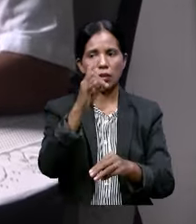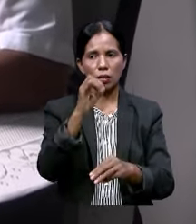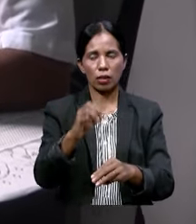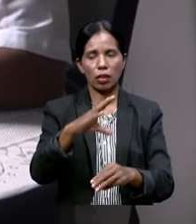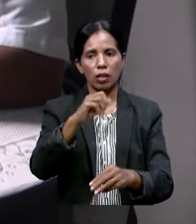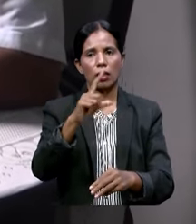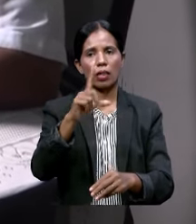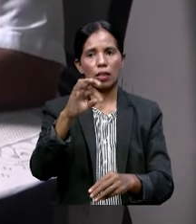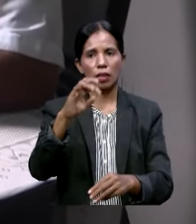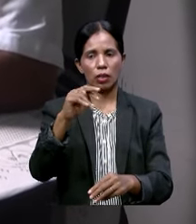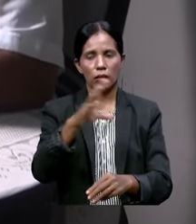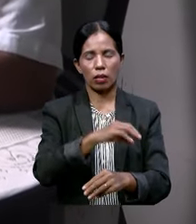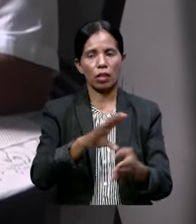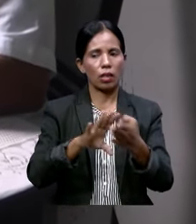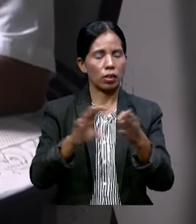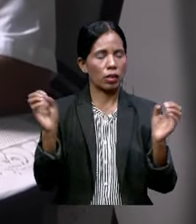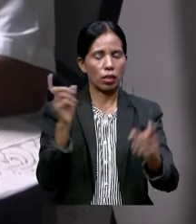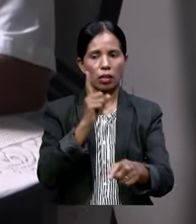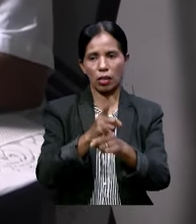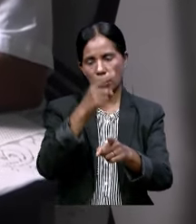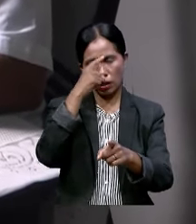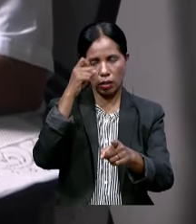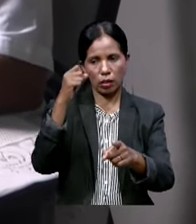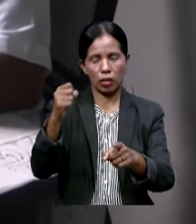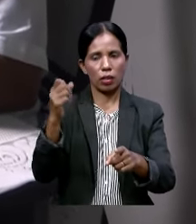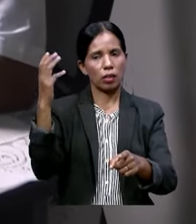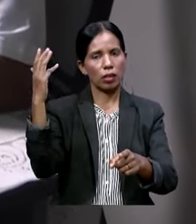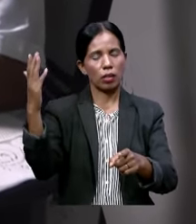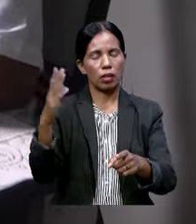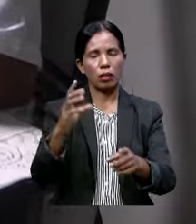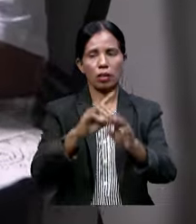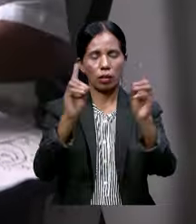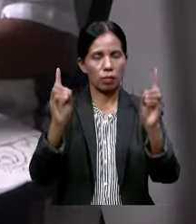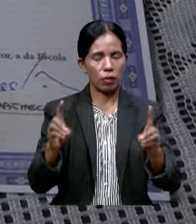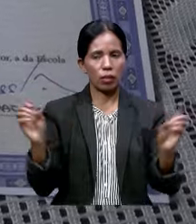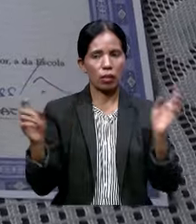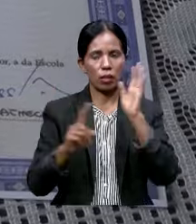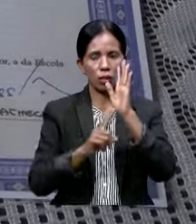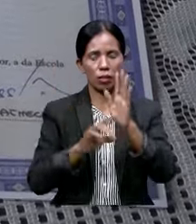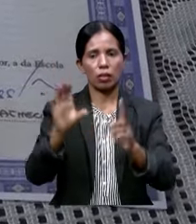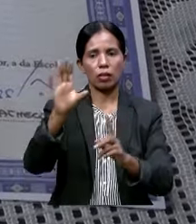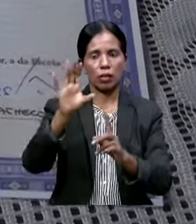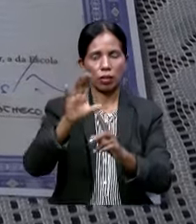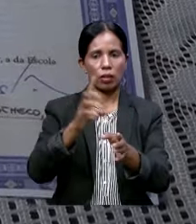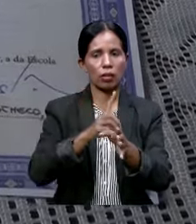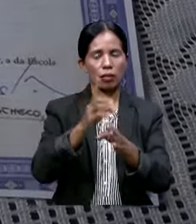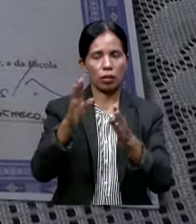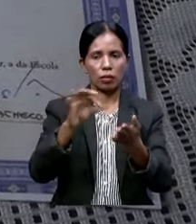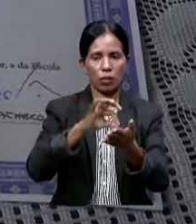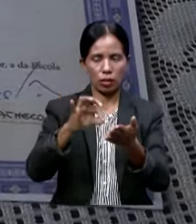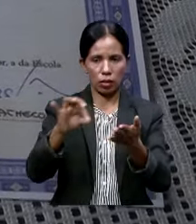Silva, considera depois o Nela Los, tamba blanco e a diploma refere la iha indicação ba CCF Departamento atu